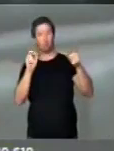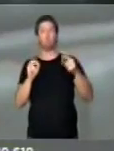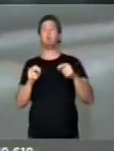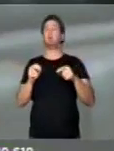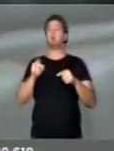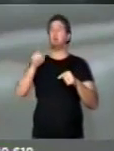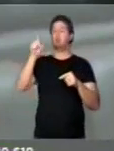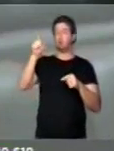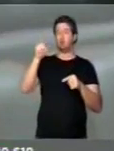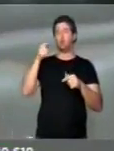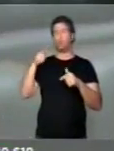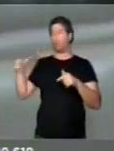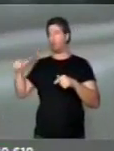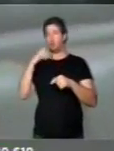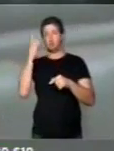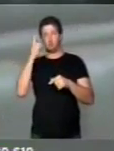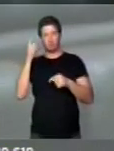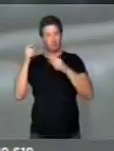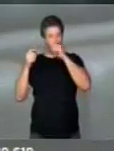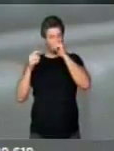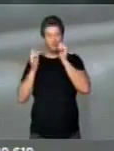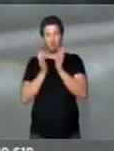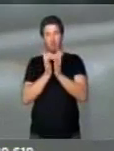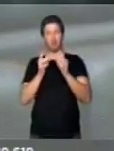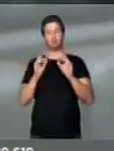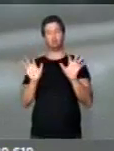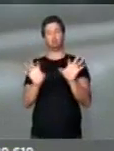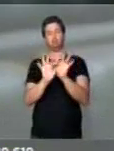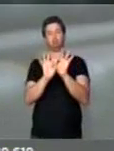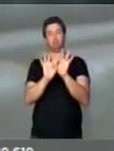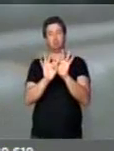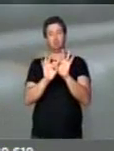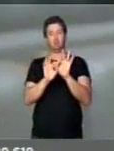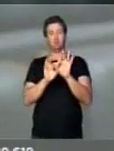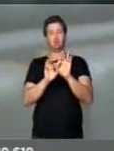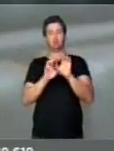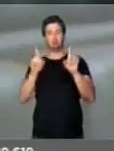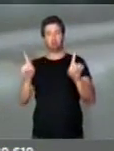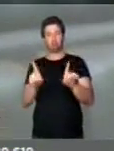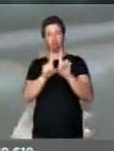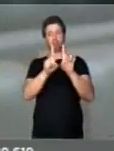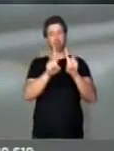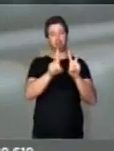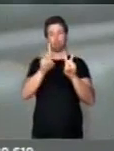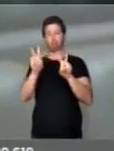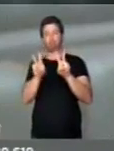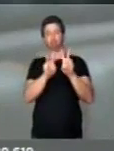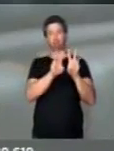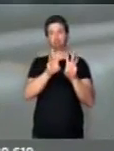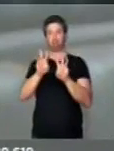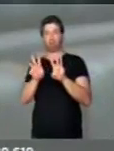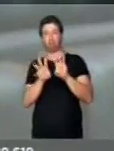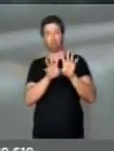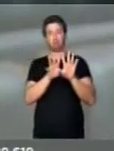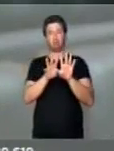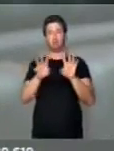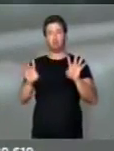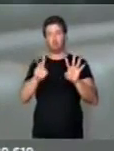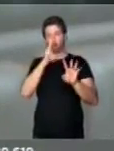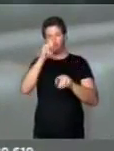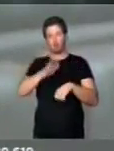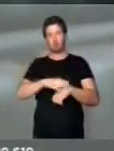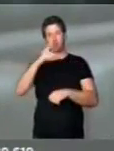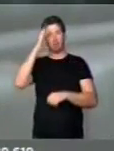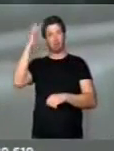outros deputados e deputadas do nosso partido, ombreando as nossas cadeiras e fortalecendo os nossos